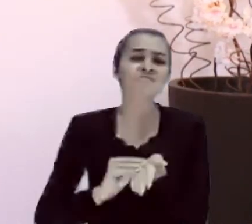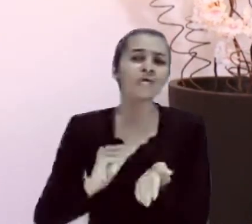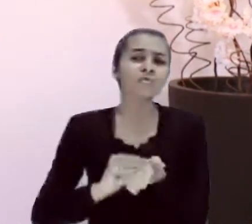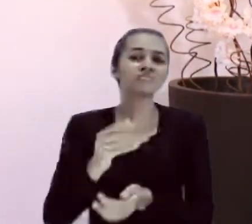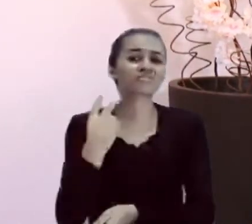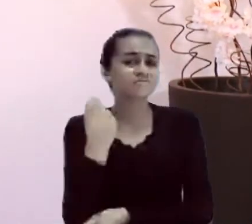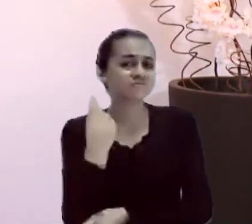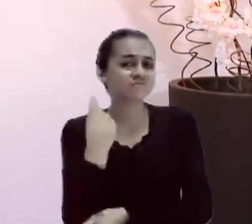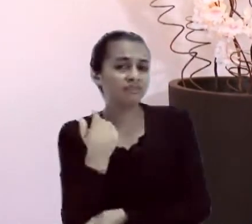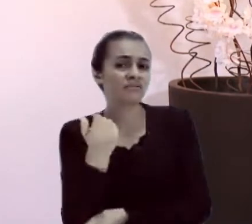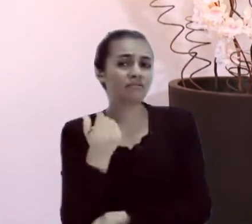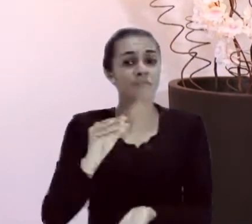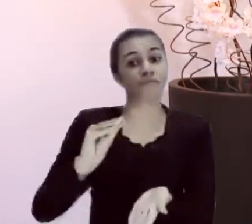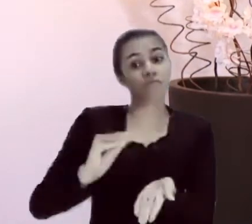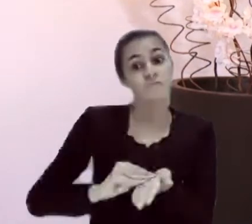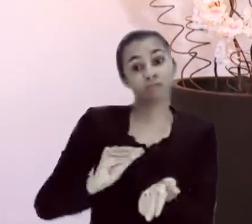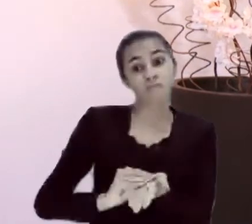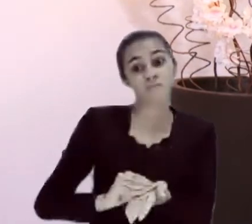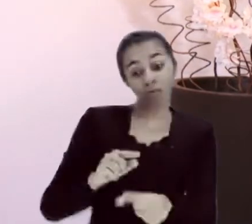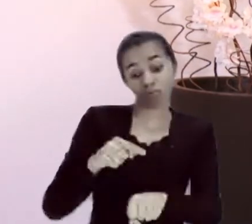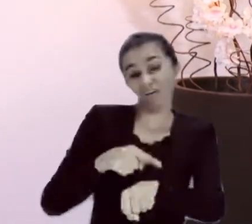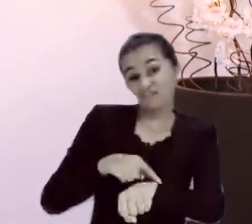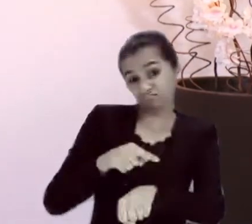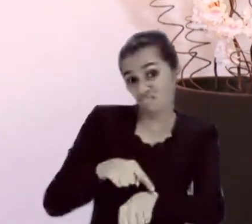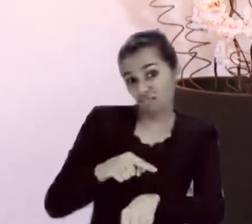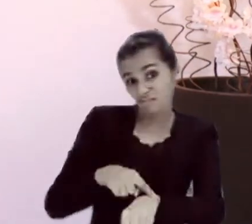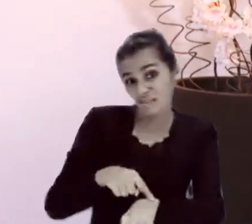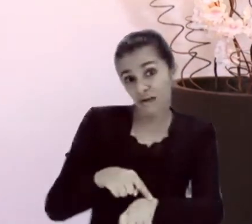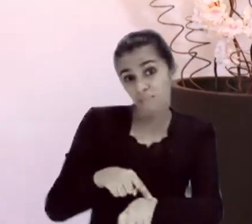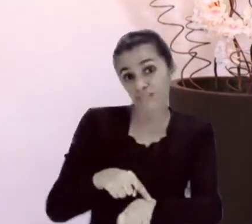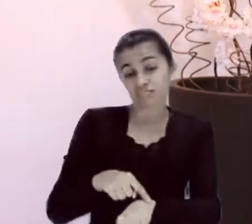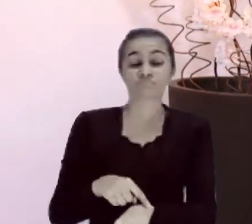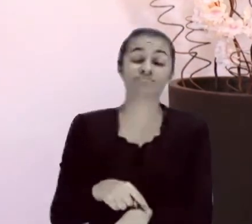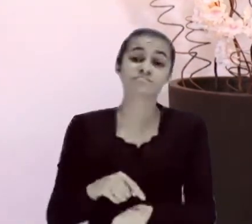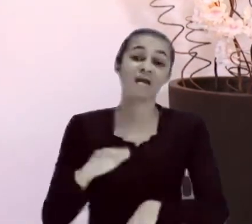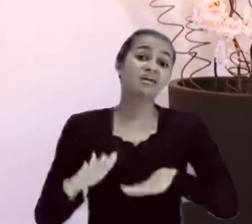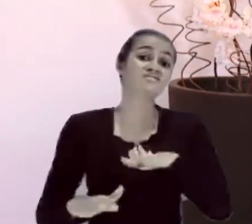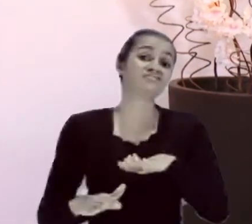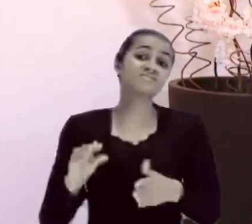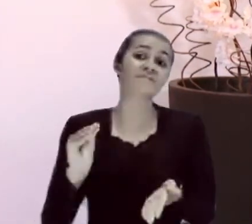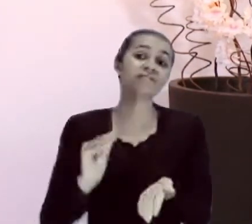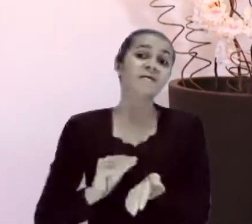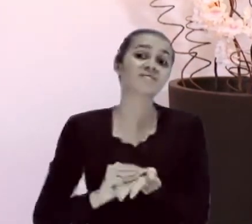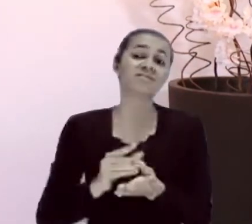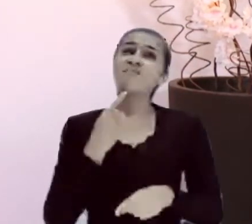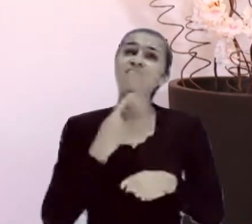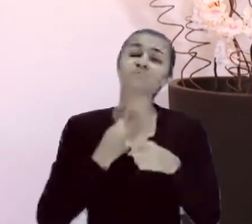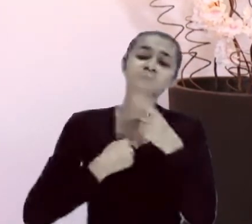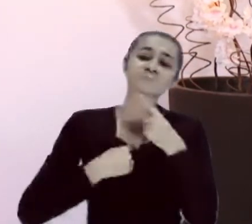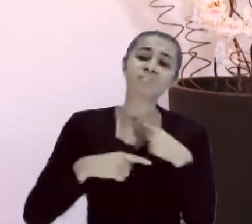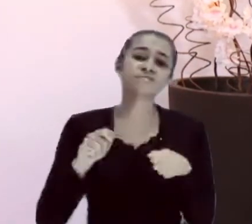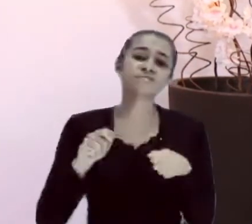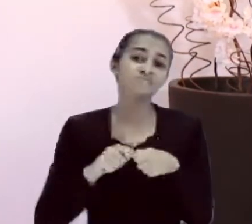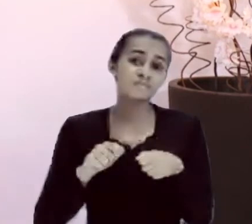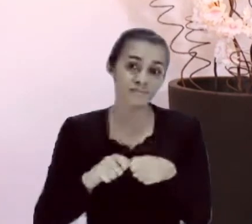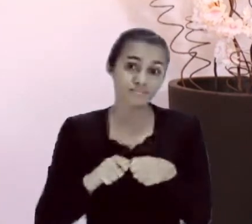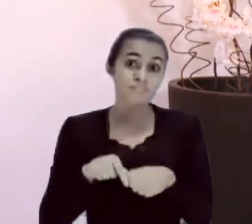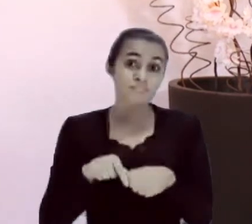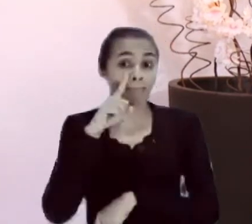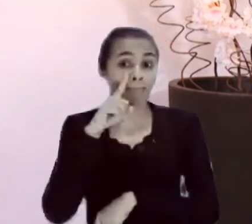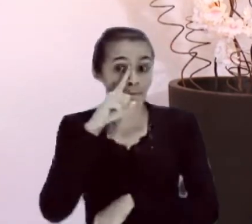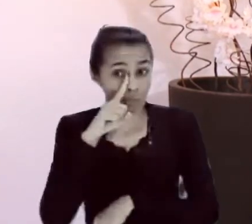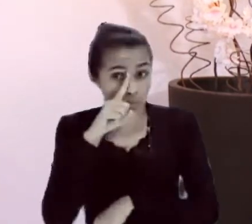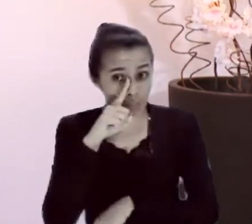financeiro, às vezes nos falta vontade, e é aí que está o perigo. Não é que